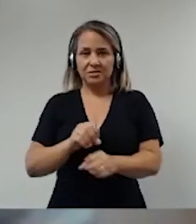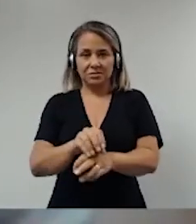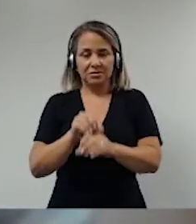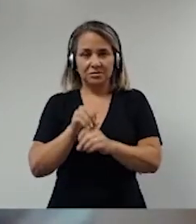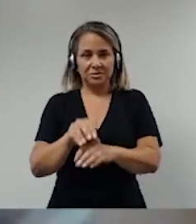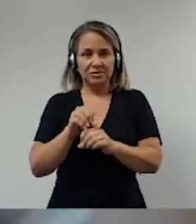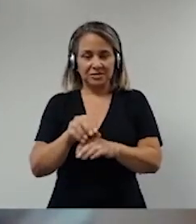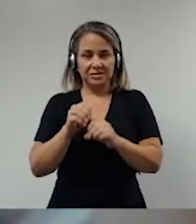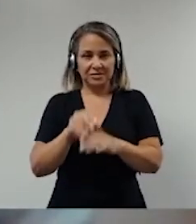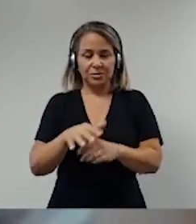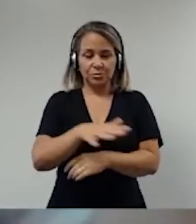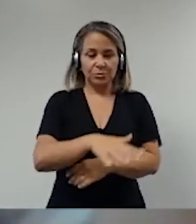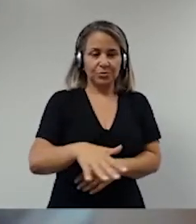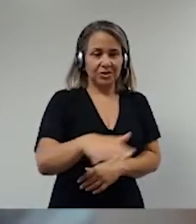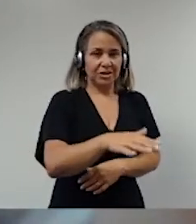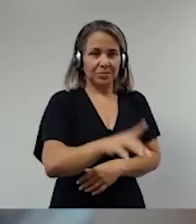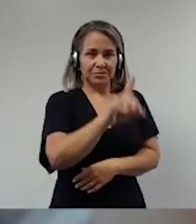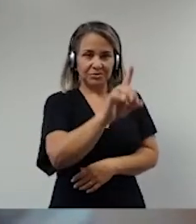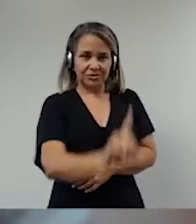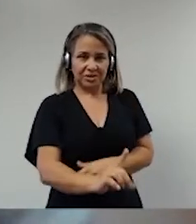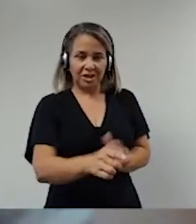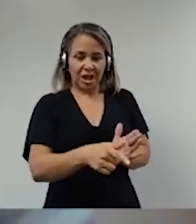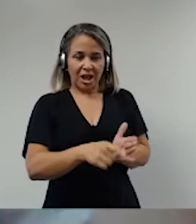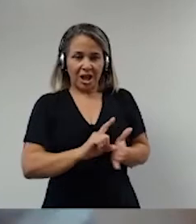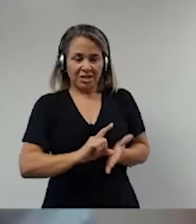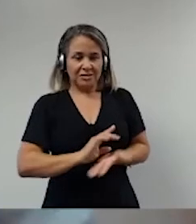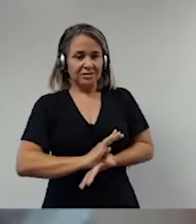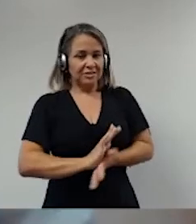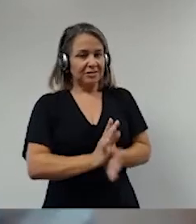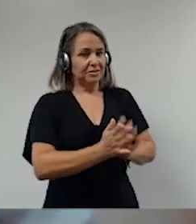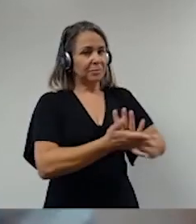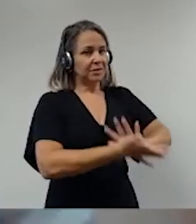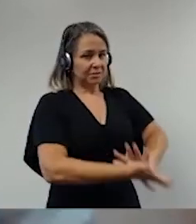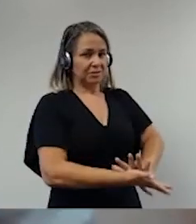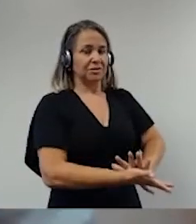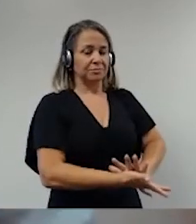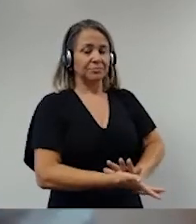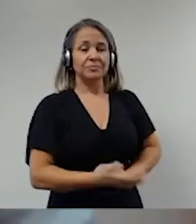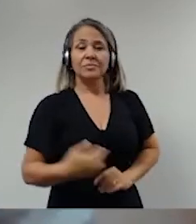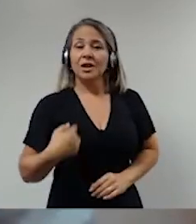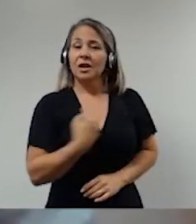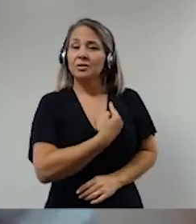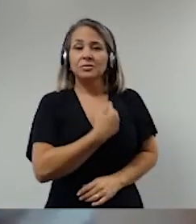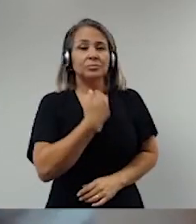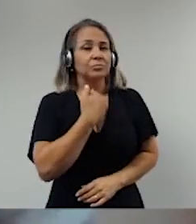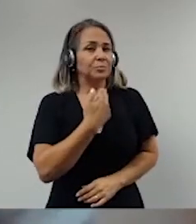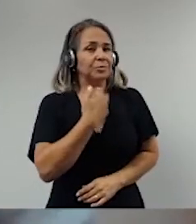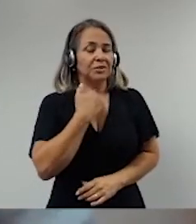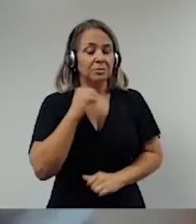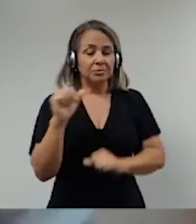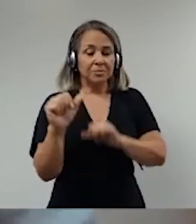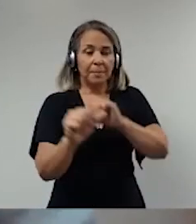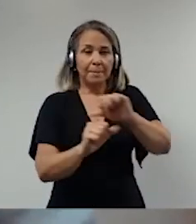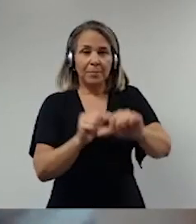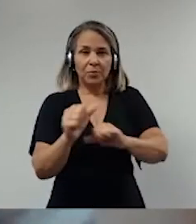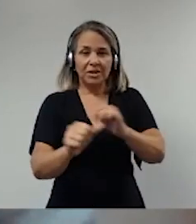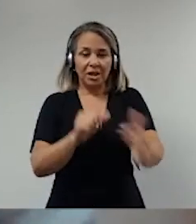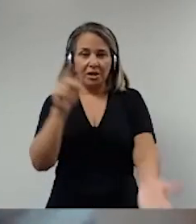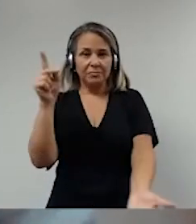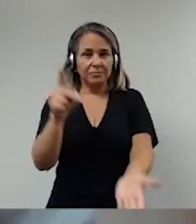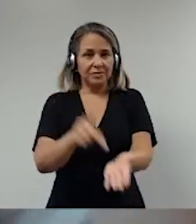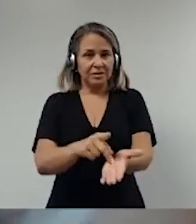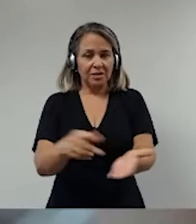educação no campo do direito antidiscriminatório. Nós não podemos modificar a